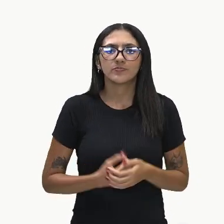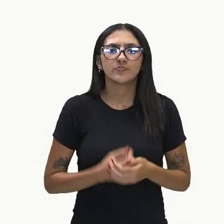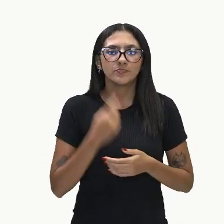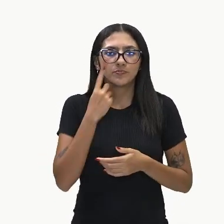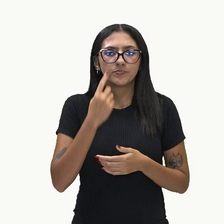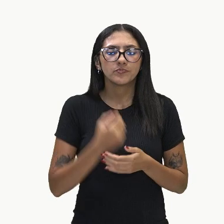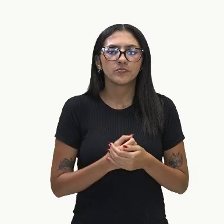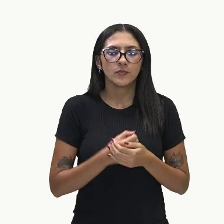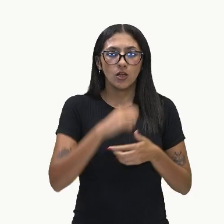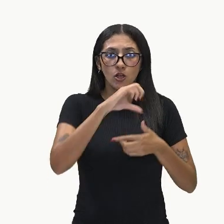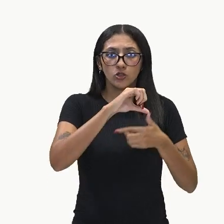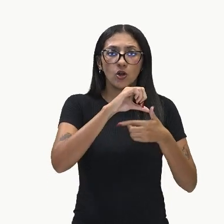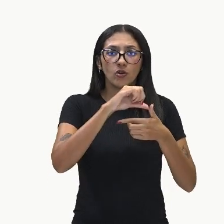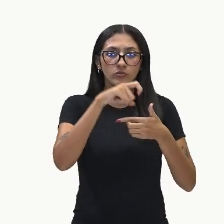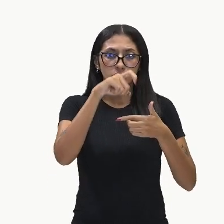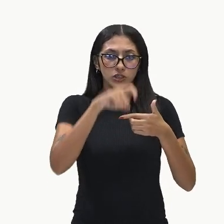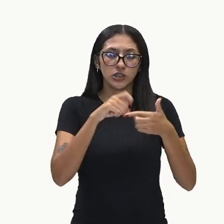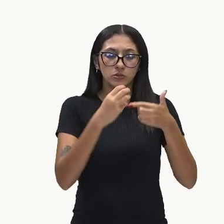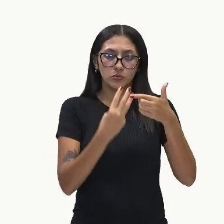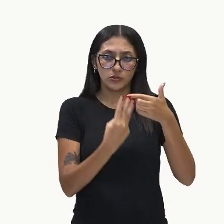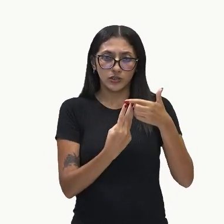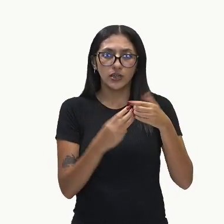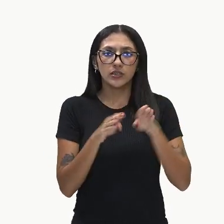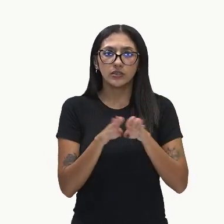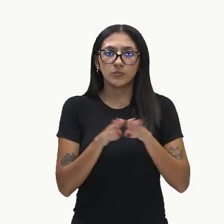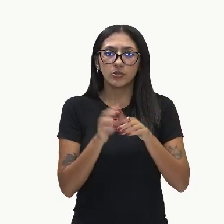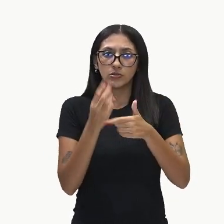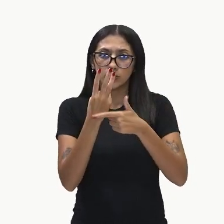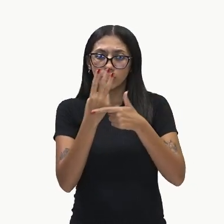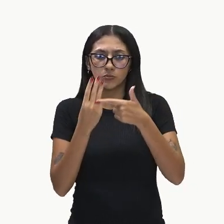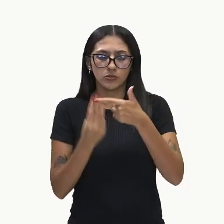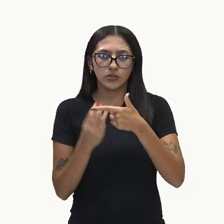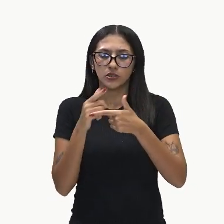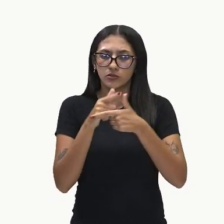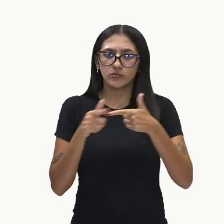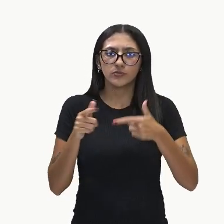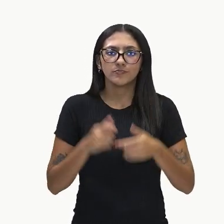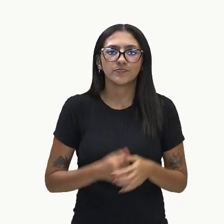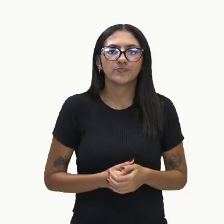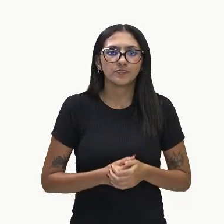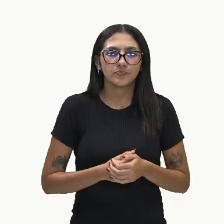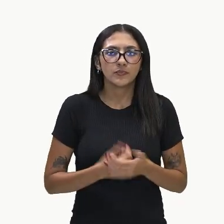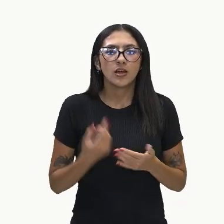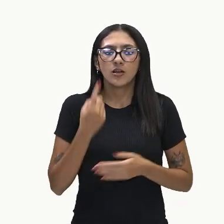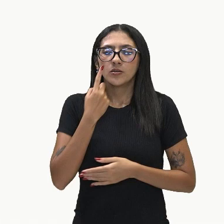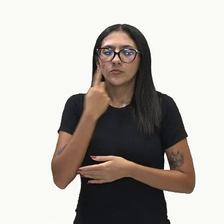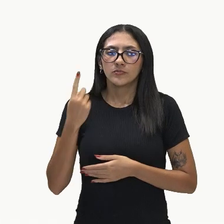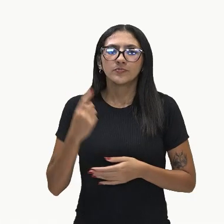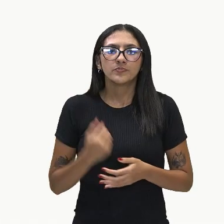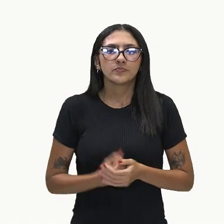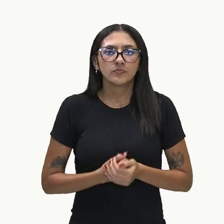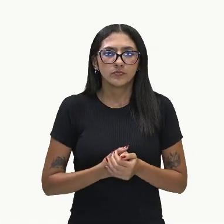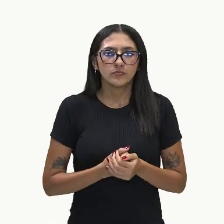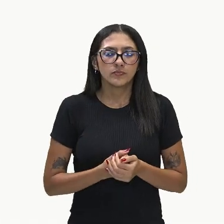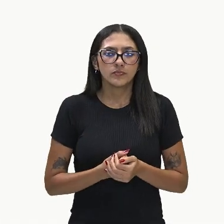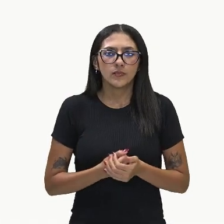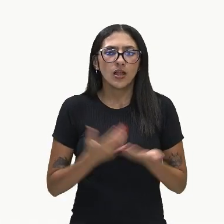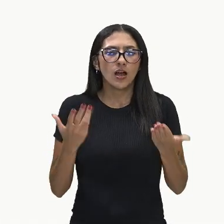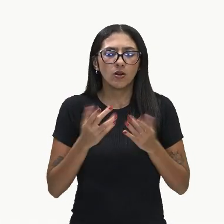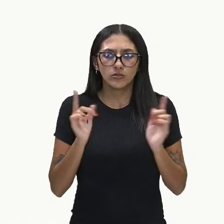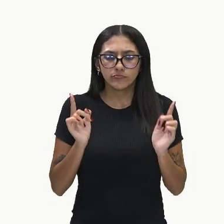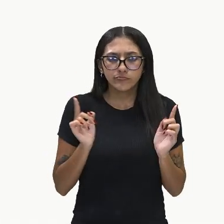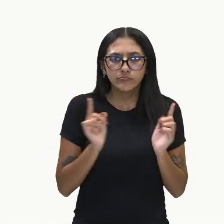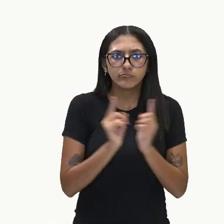3 e o 3 por 3. Tá bom? E aí a gente vai chegar em que? 9x dividido por 3 é